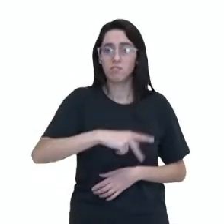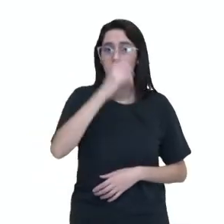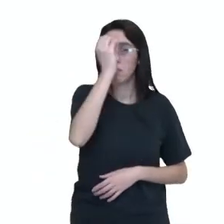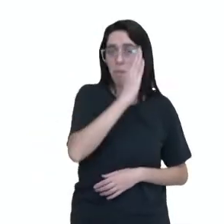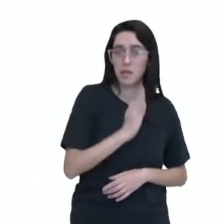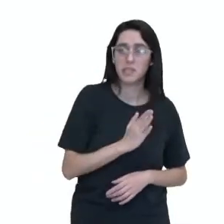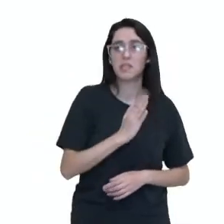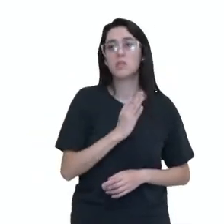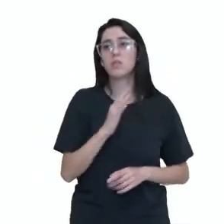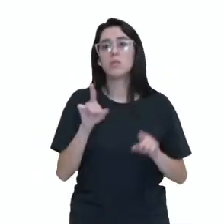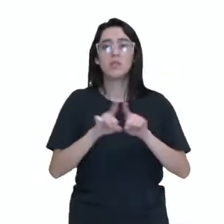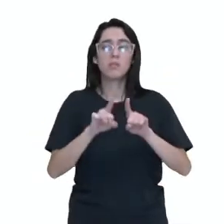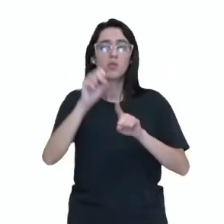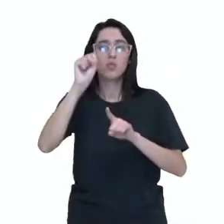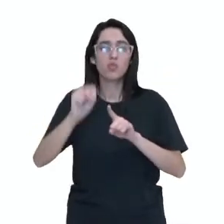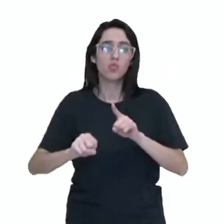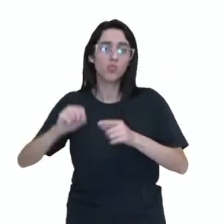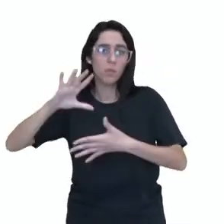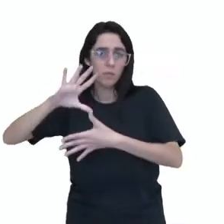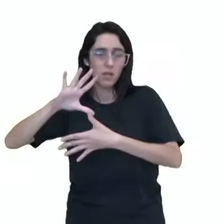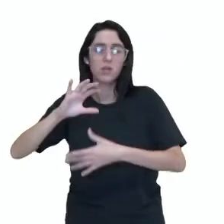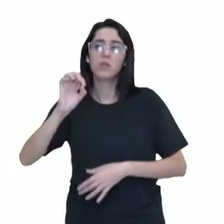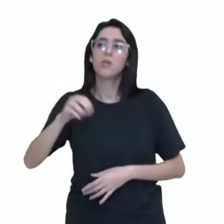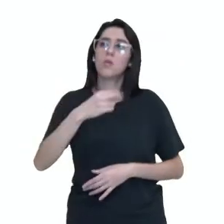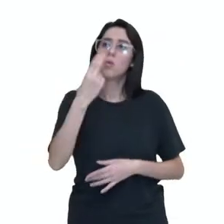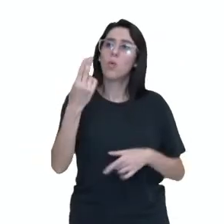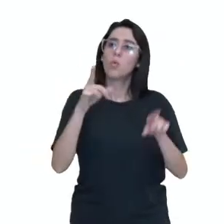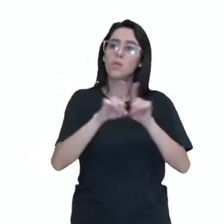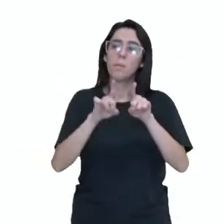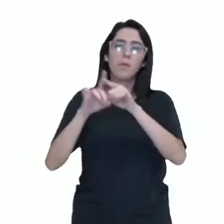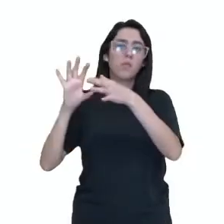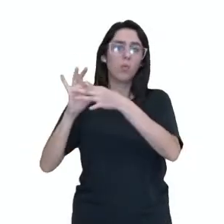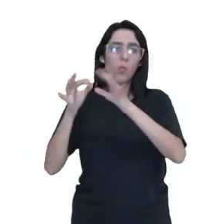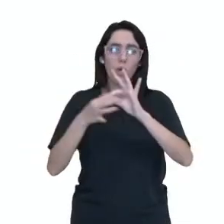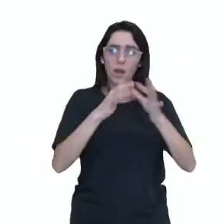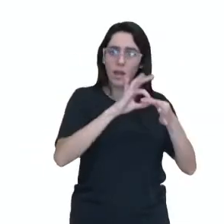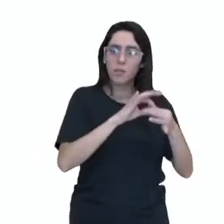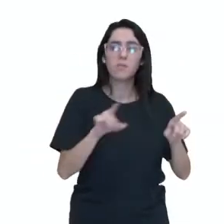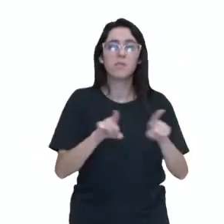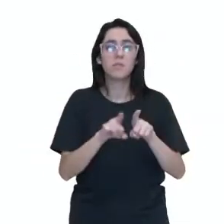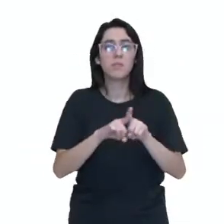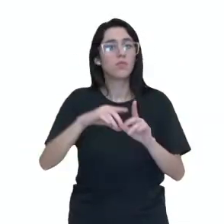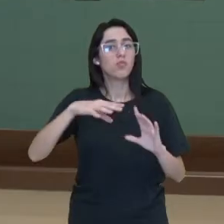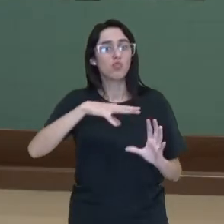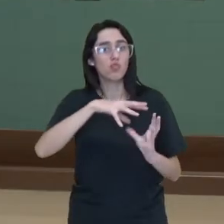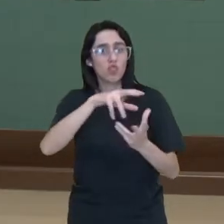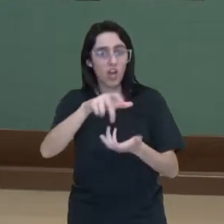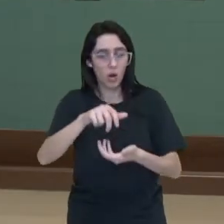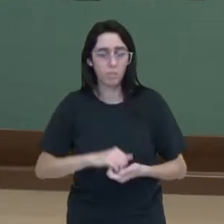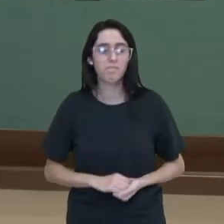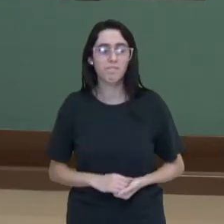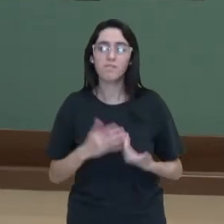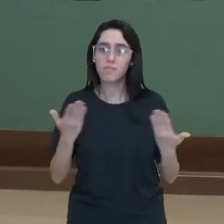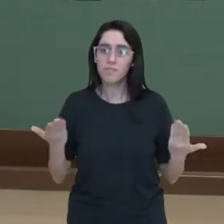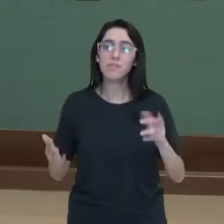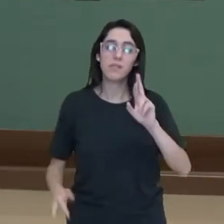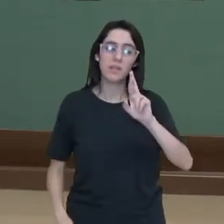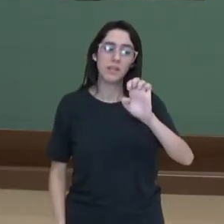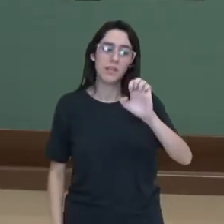brasileiro, de recorde sul-americano, de recorde olímpico, de recorde mundial. Então o recorde